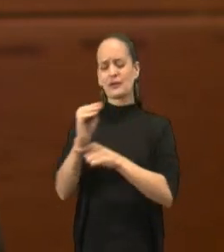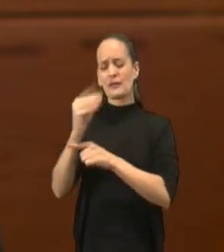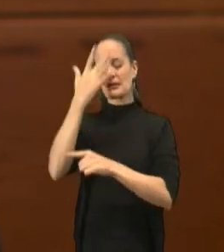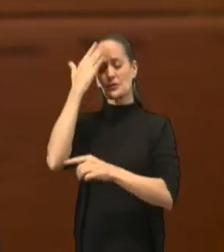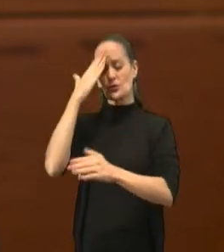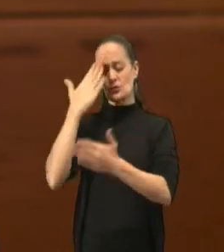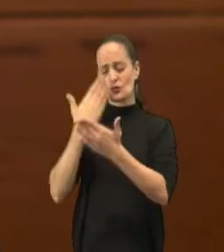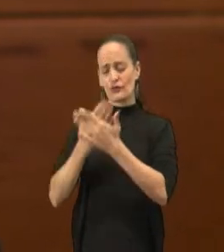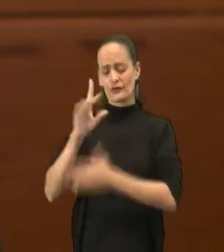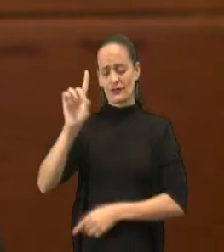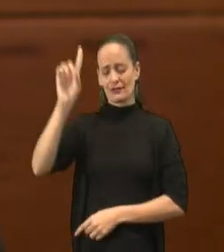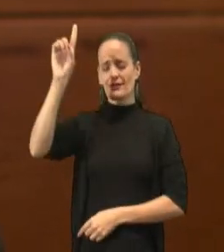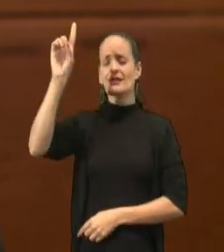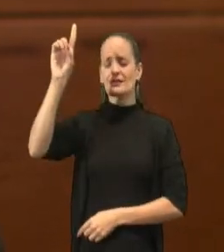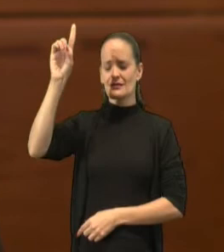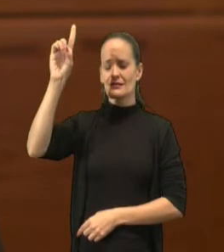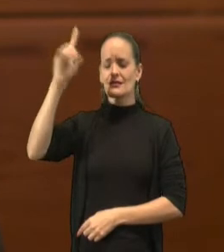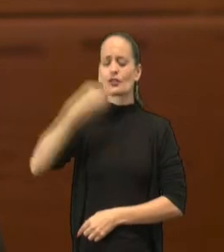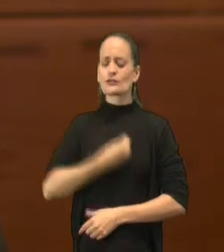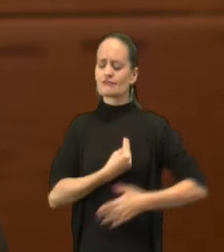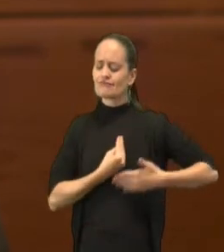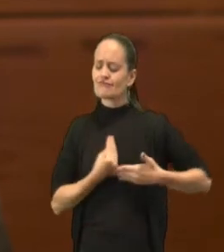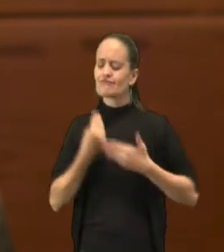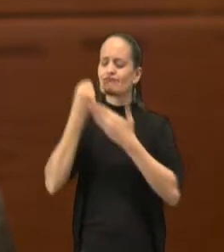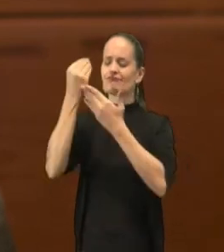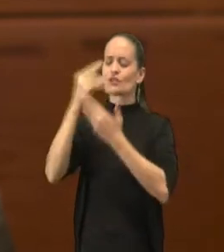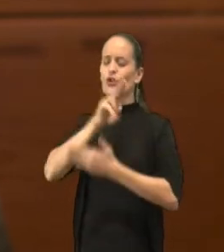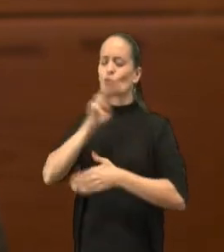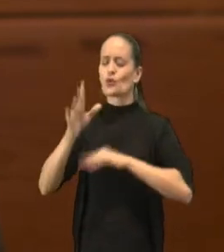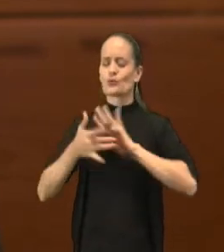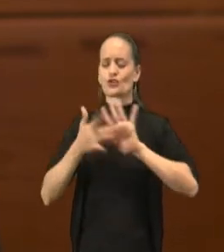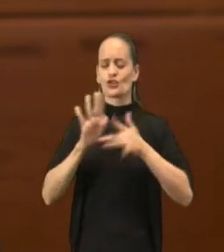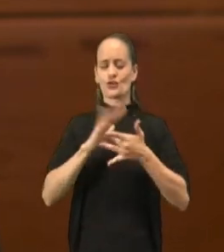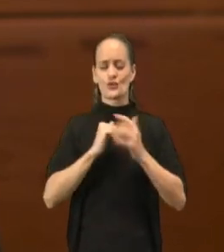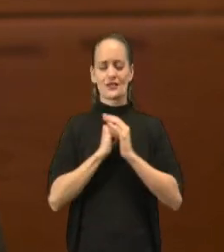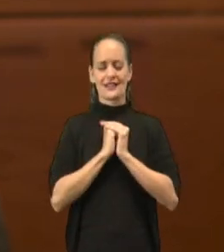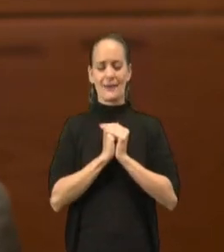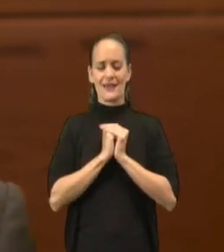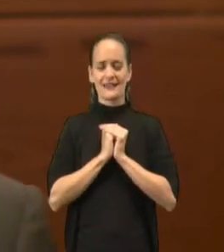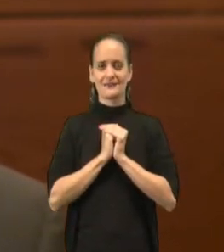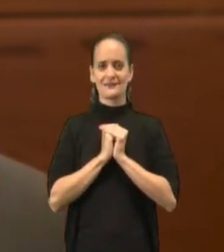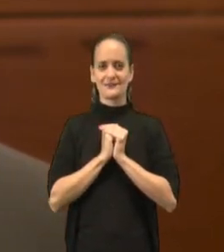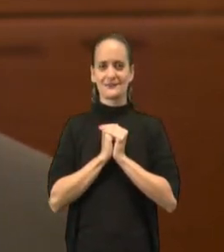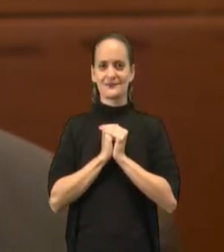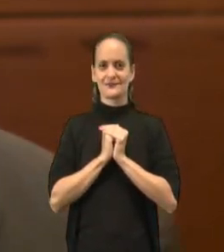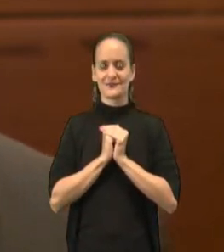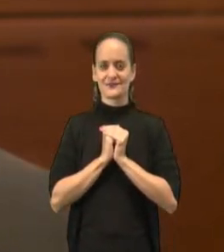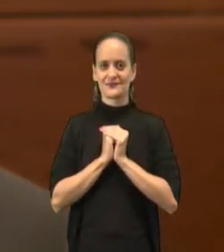Senhor. Muito obrigado, nós assim entregamos e fazemos isto em nome de Jesus. Amém.